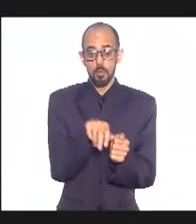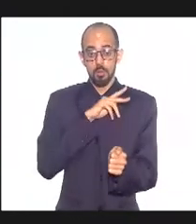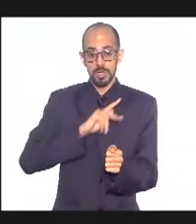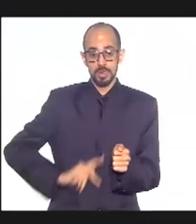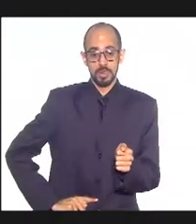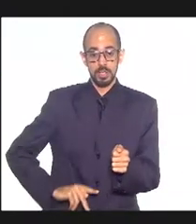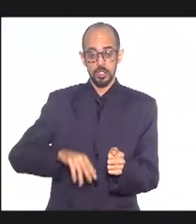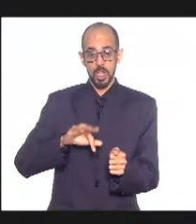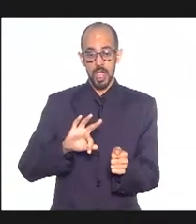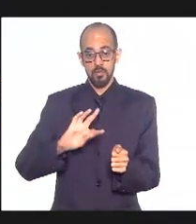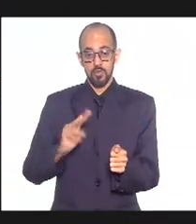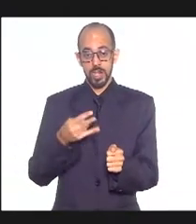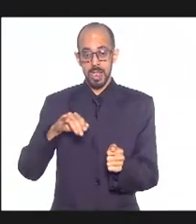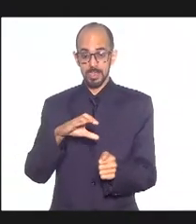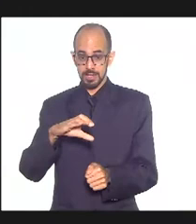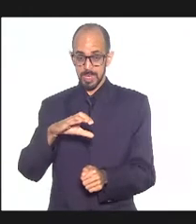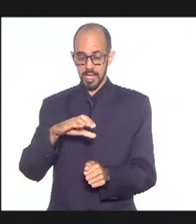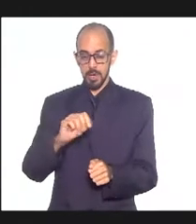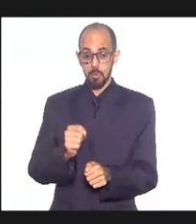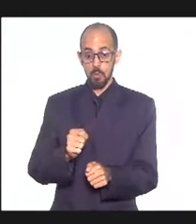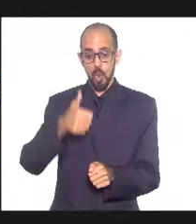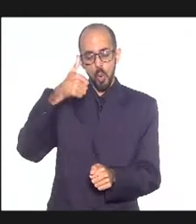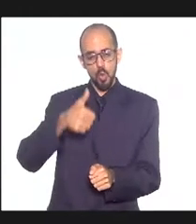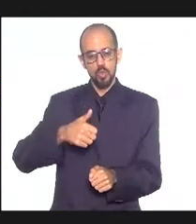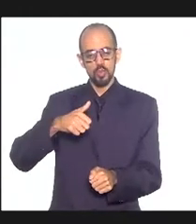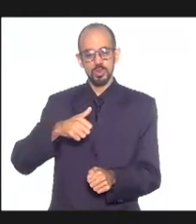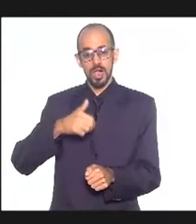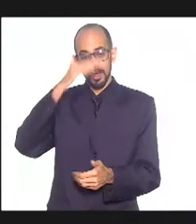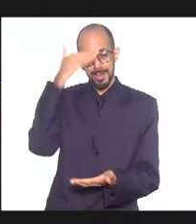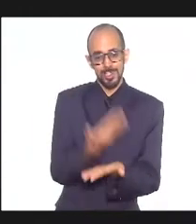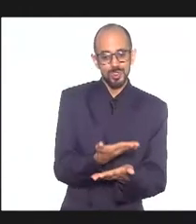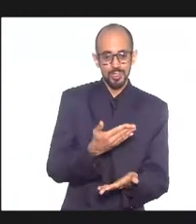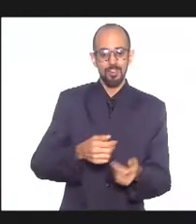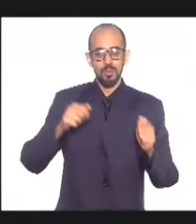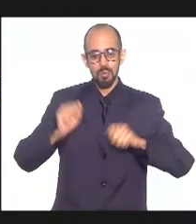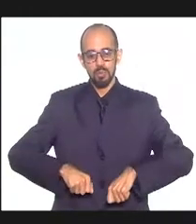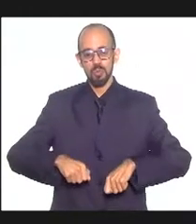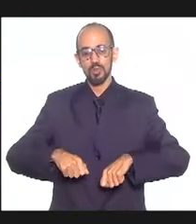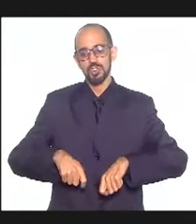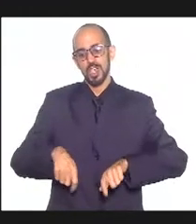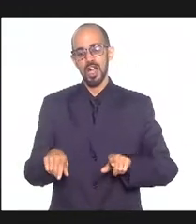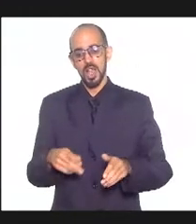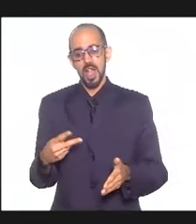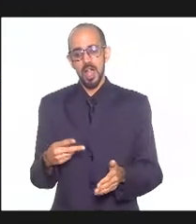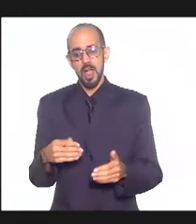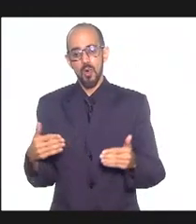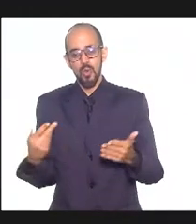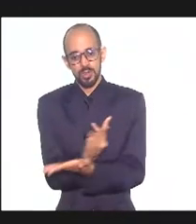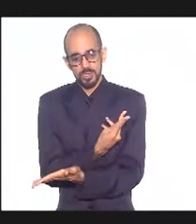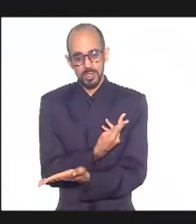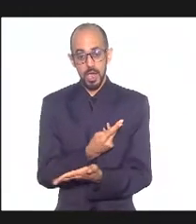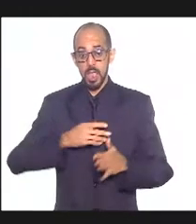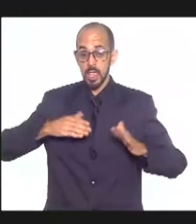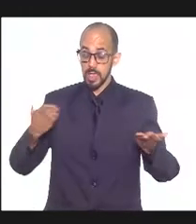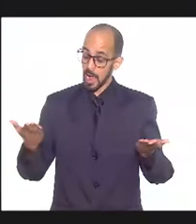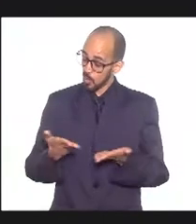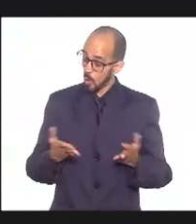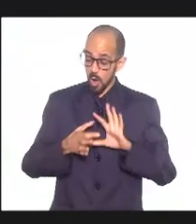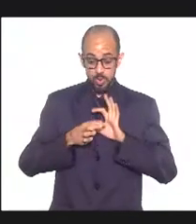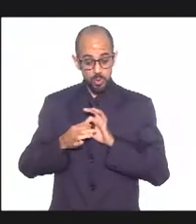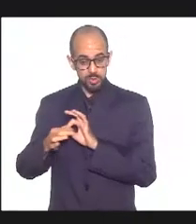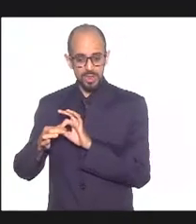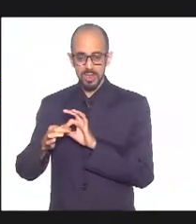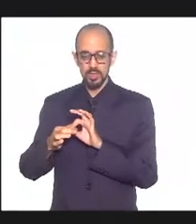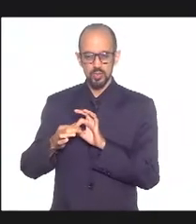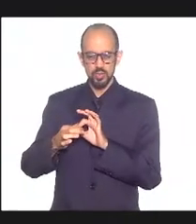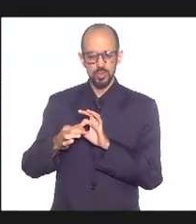gente acreditava na questão da crise, e hoje nós estamos num cenário preocupante, talvez não crítico da mesma forma